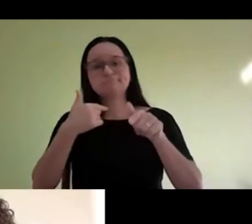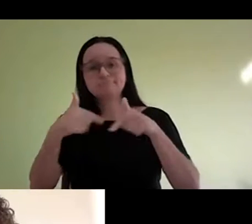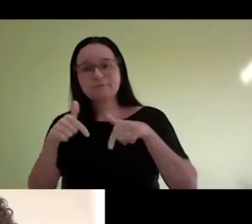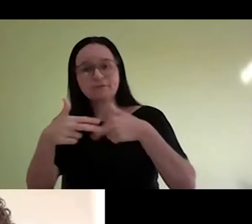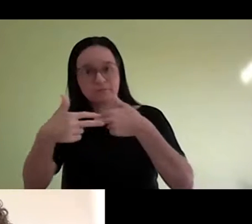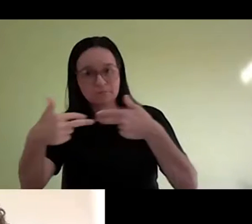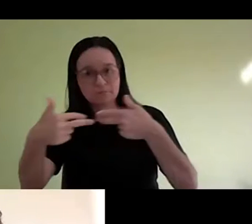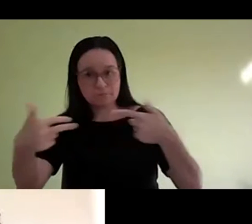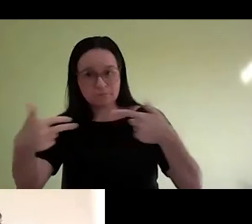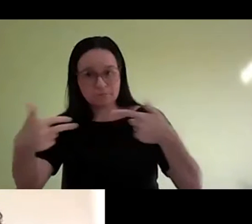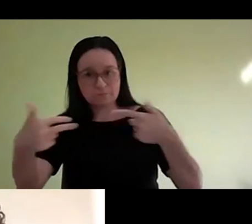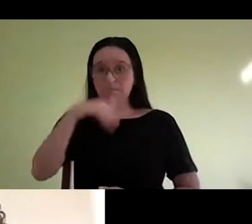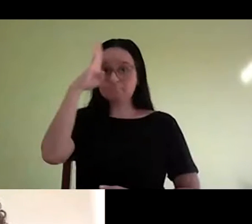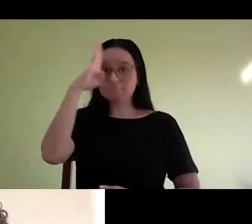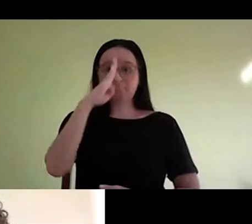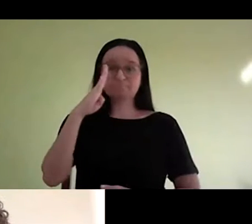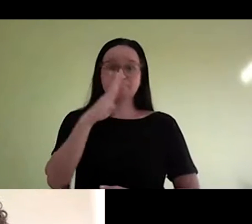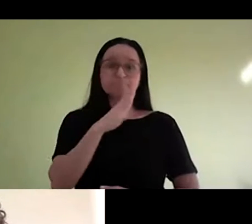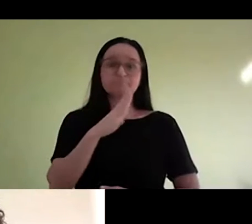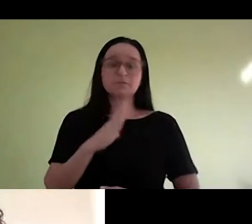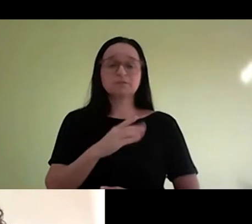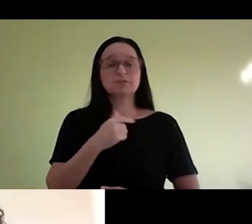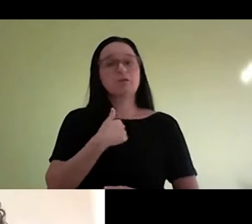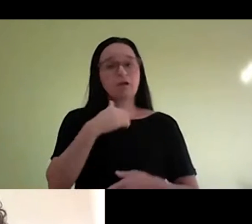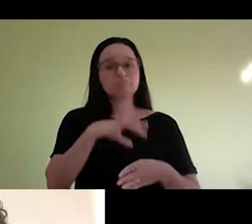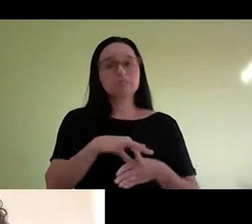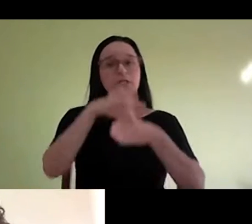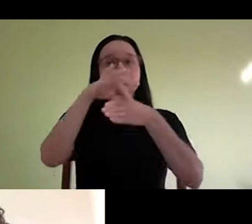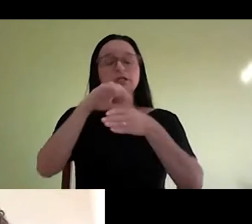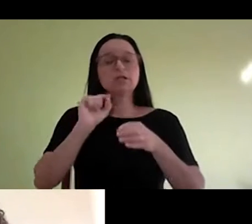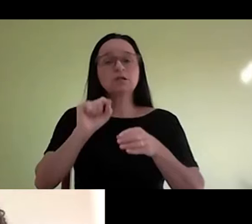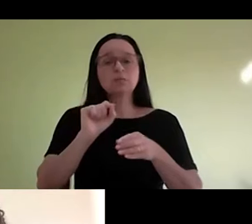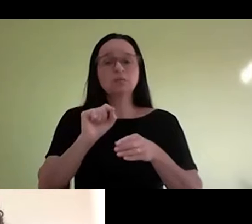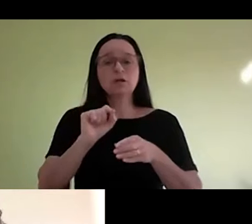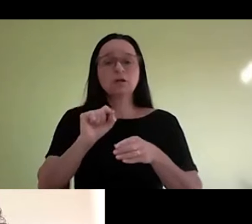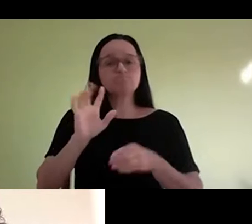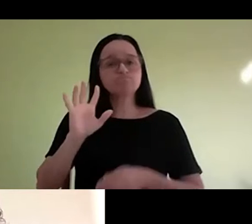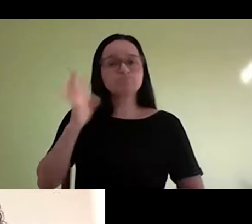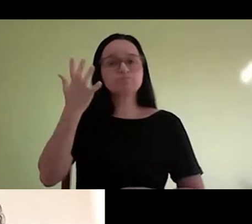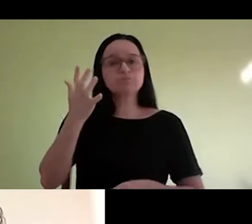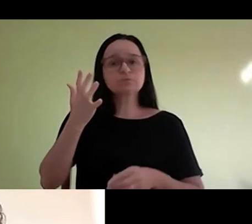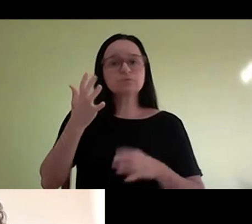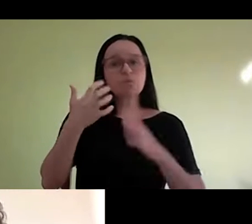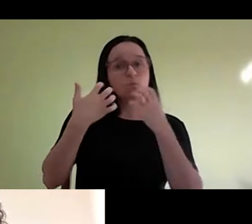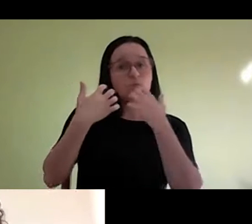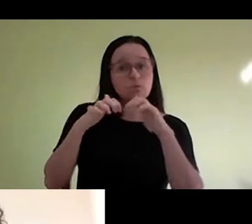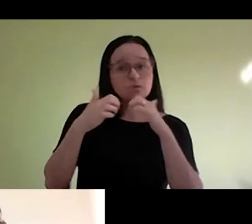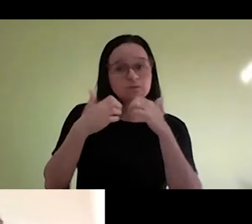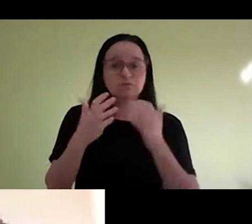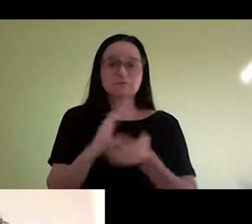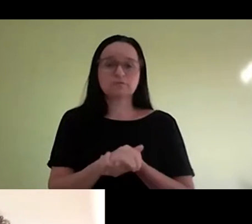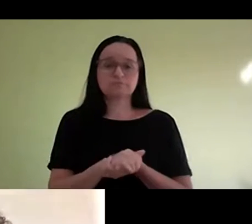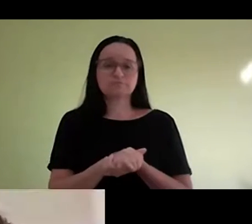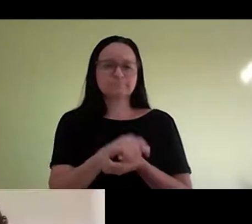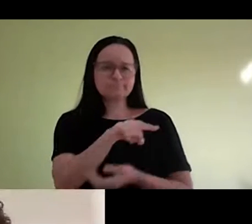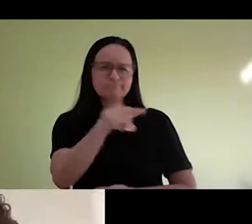Brasil, eu ocupo a posição de liderança de soluções cognitivas. Provavelmente, vocês sabem o